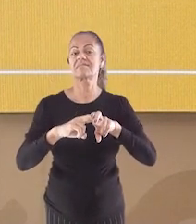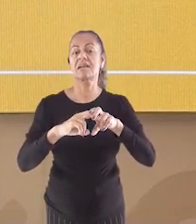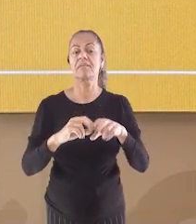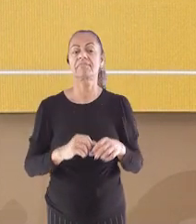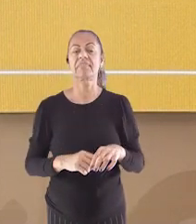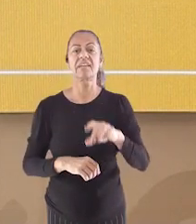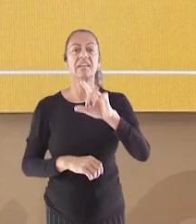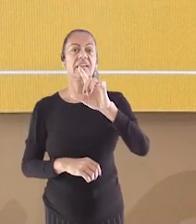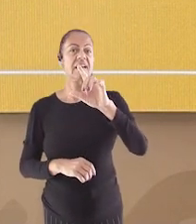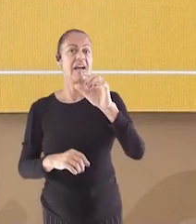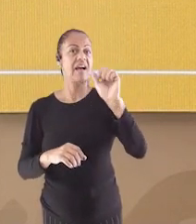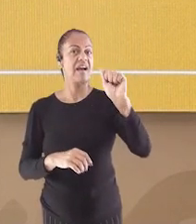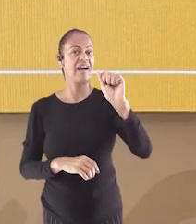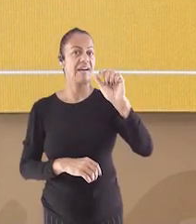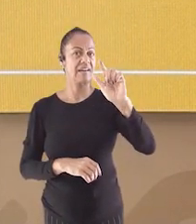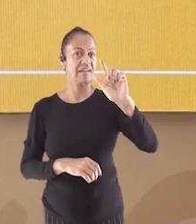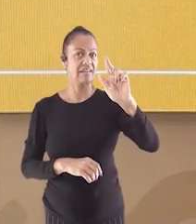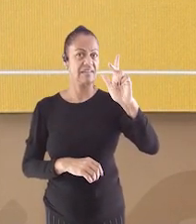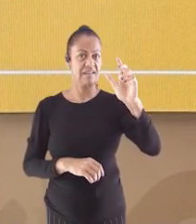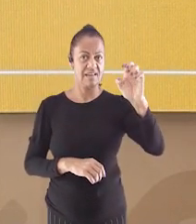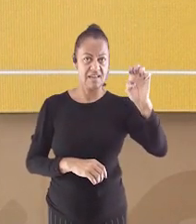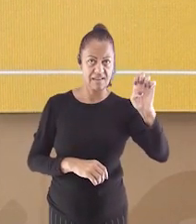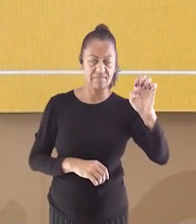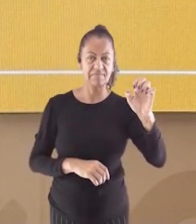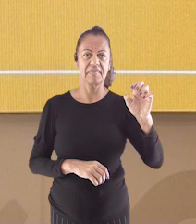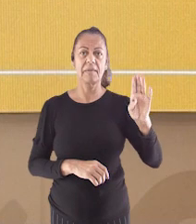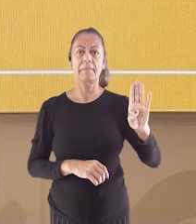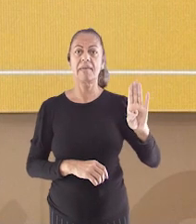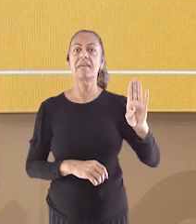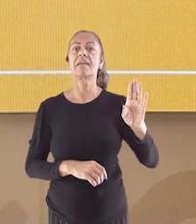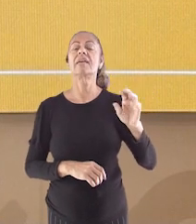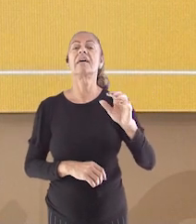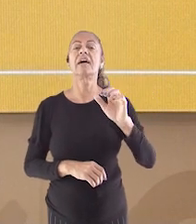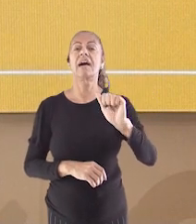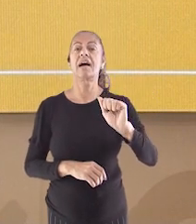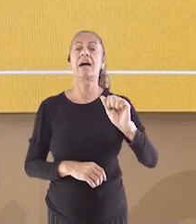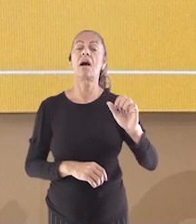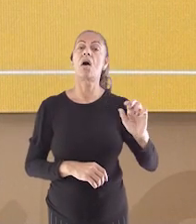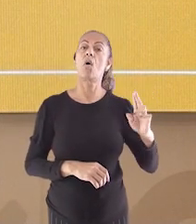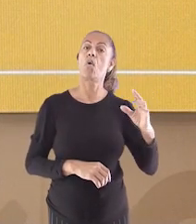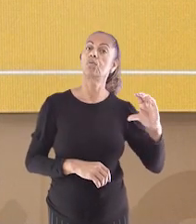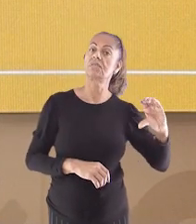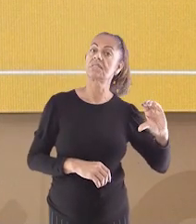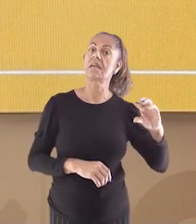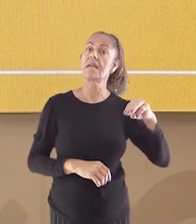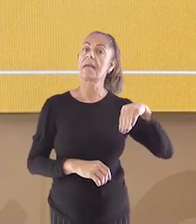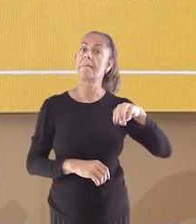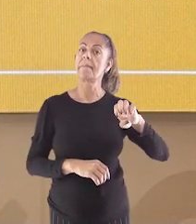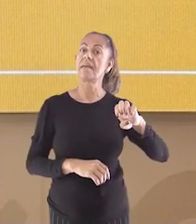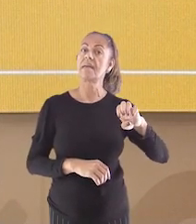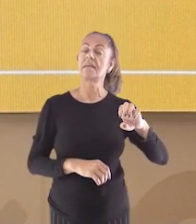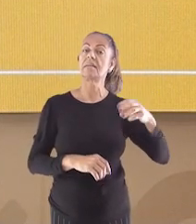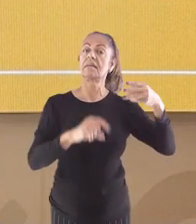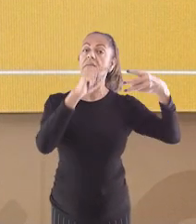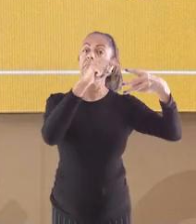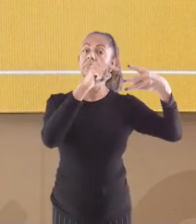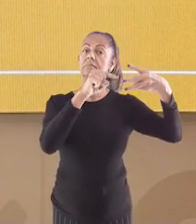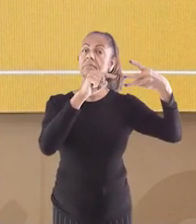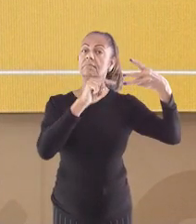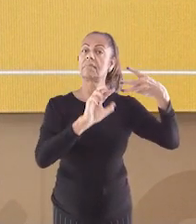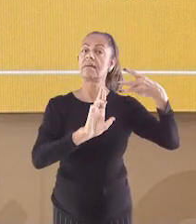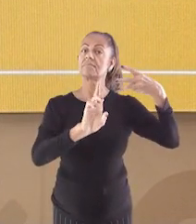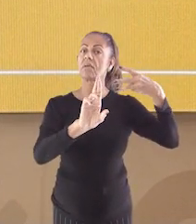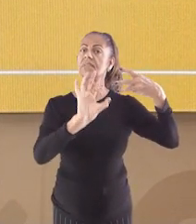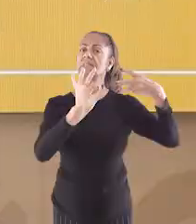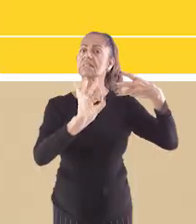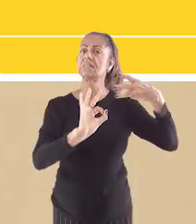favor. Letra A, lhe. Letra B, a. Ou letra C, me. Um